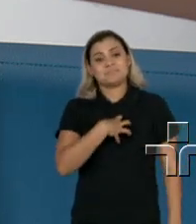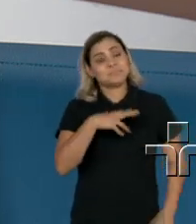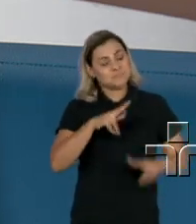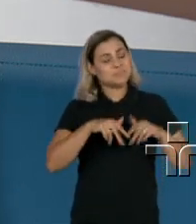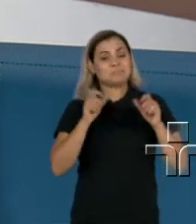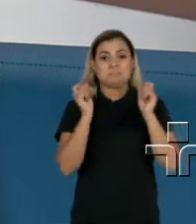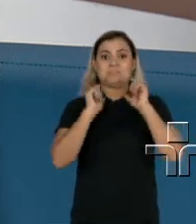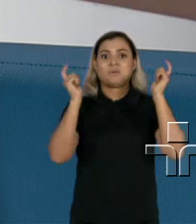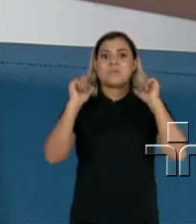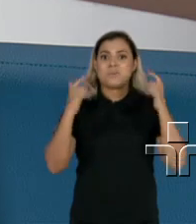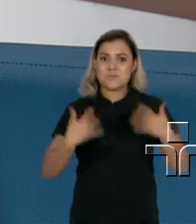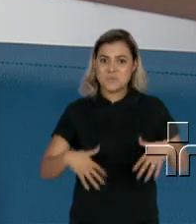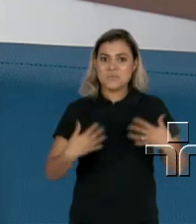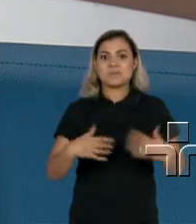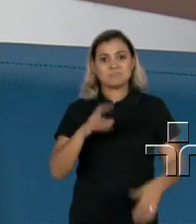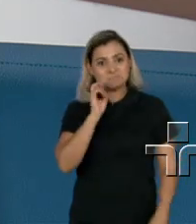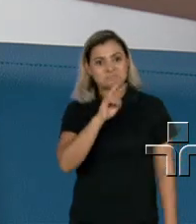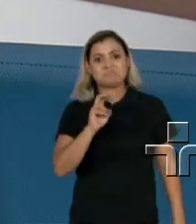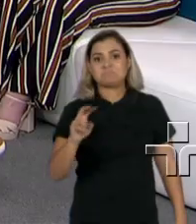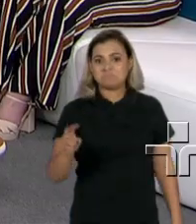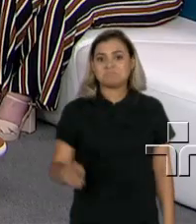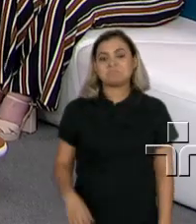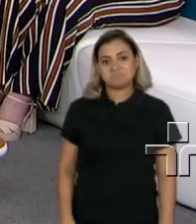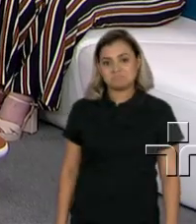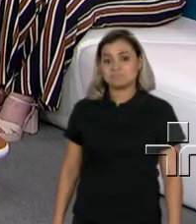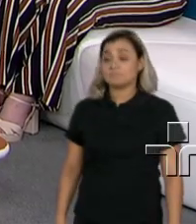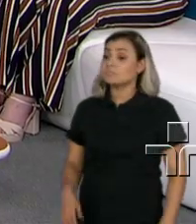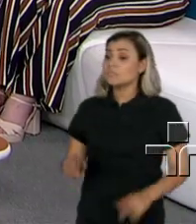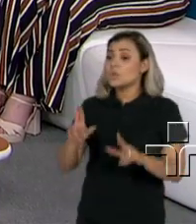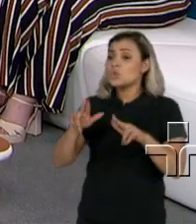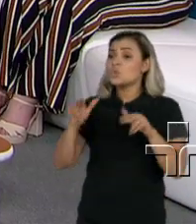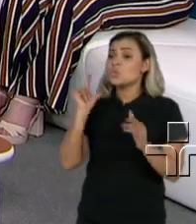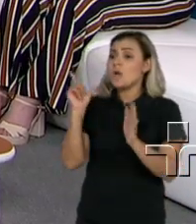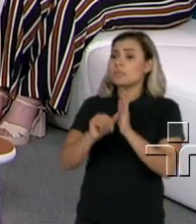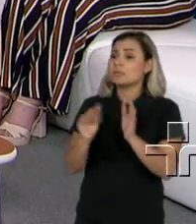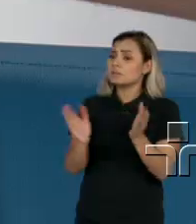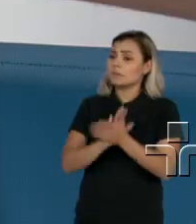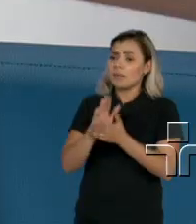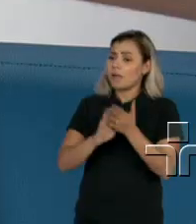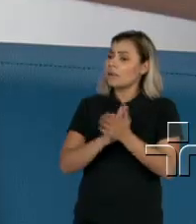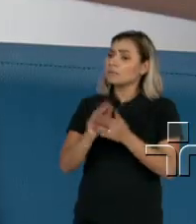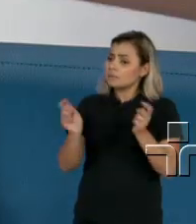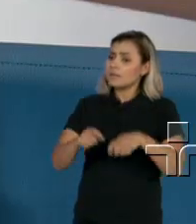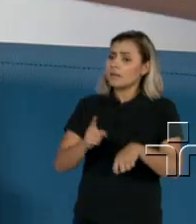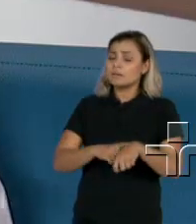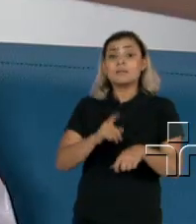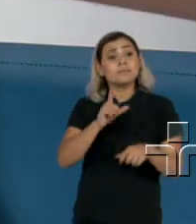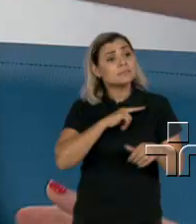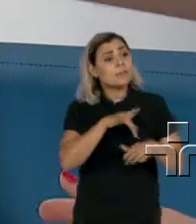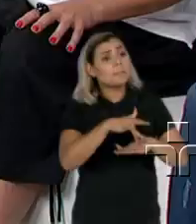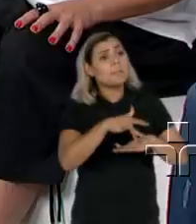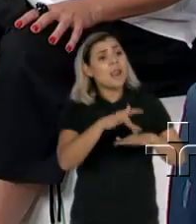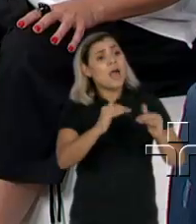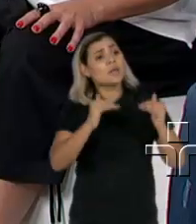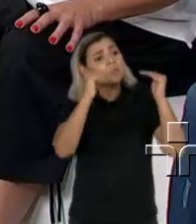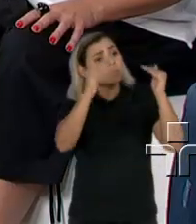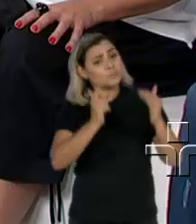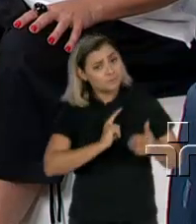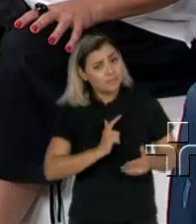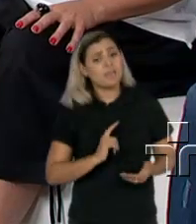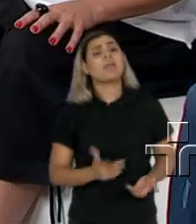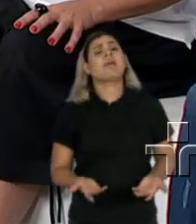surpreendente as coisas que a gente vê o que a gente vê que nunca é tarde para começar não é não tem baile adulto a gente